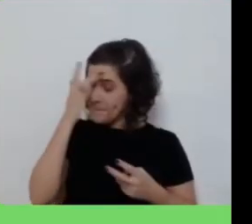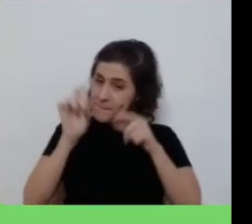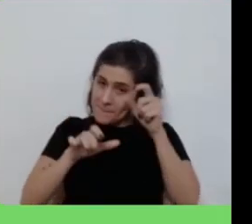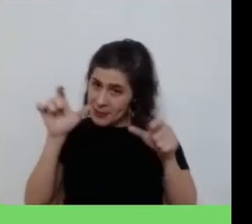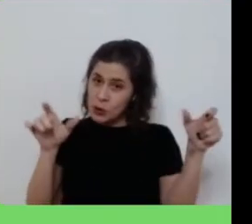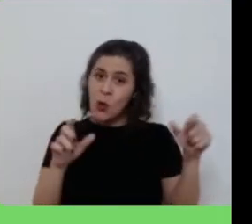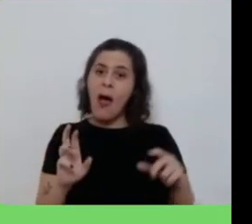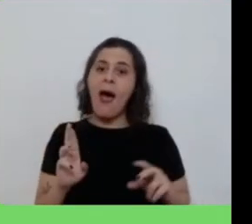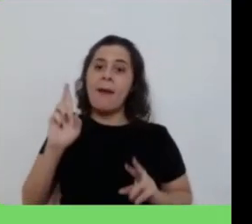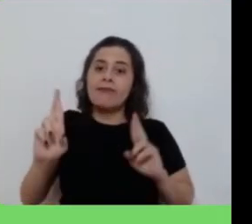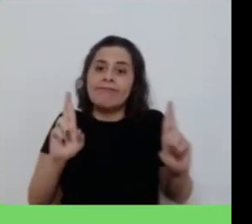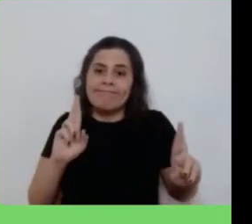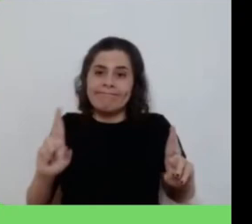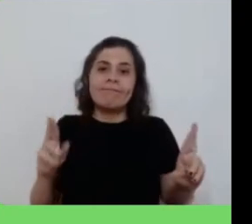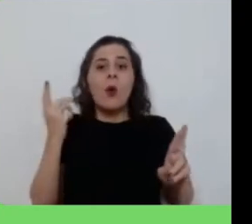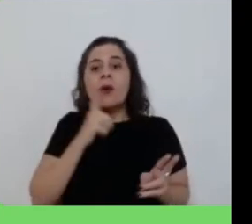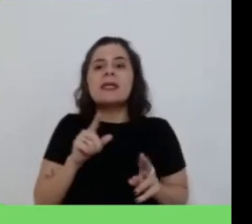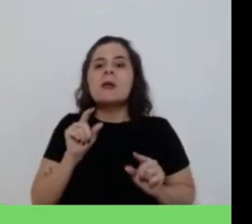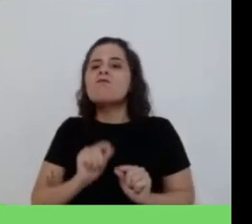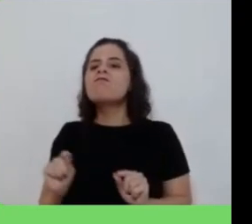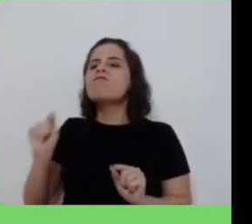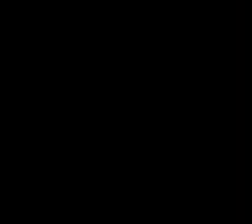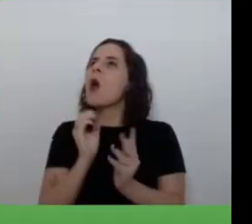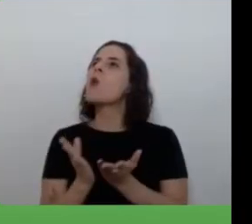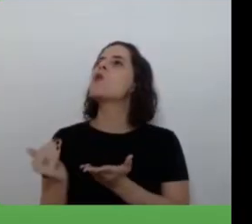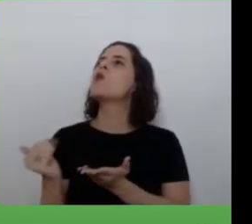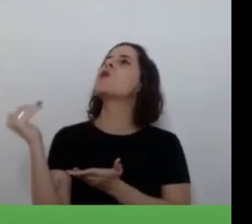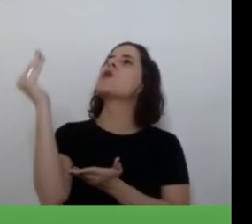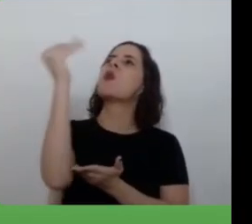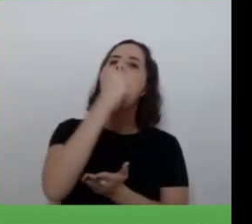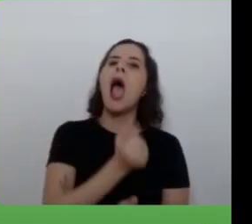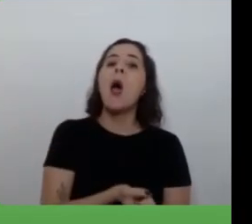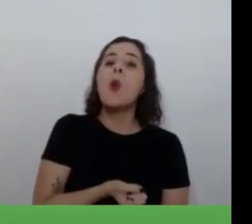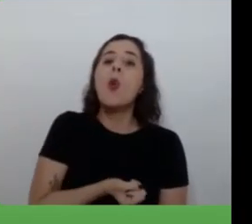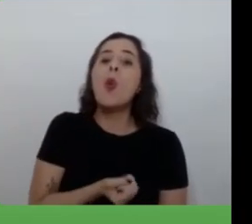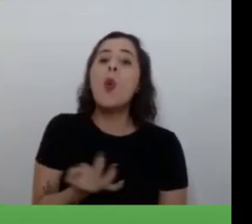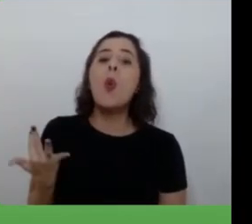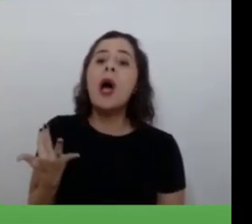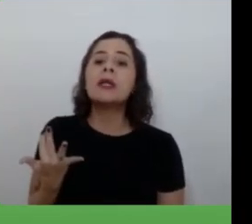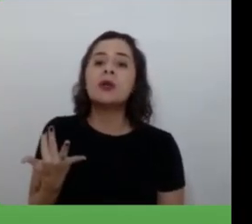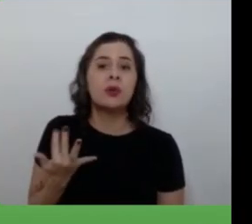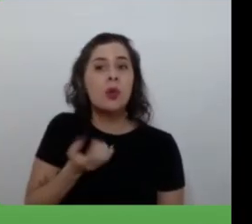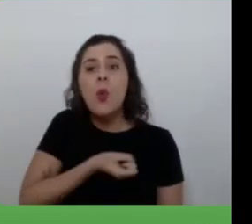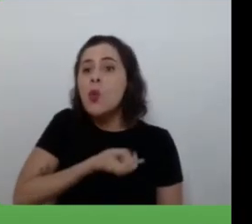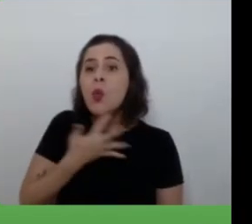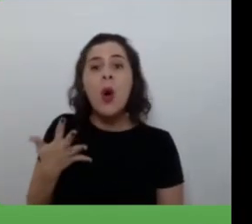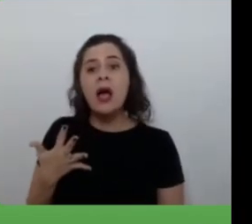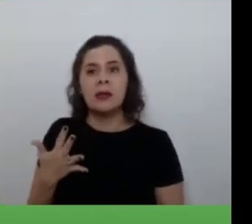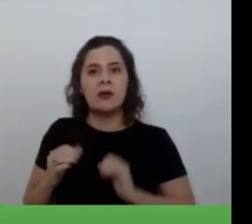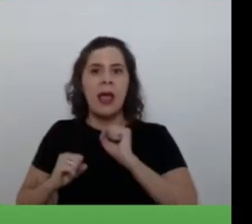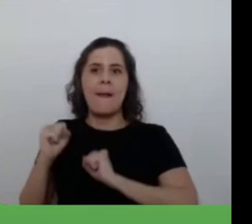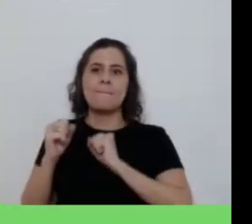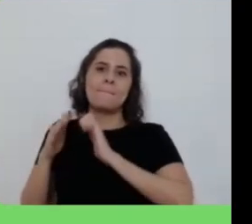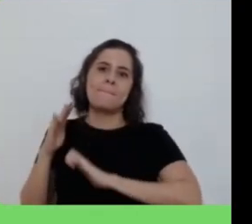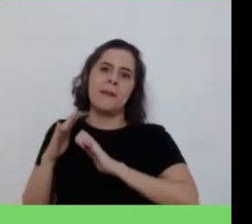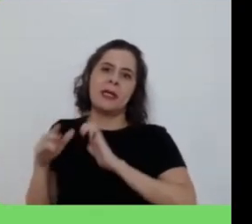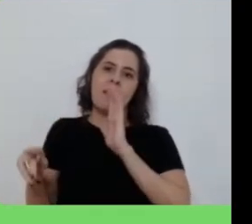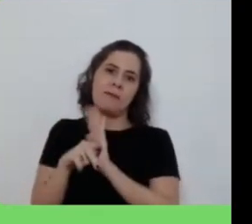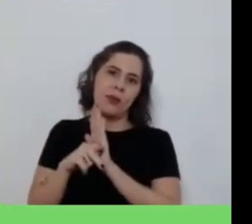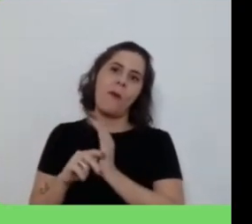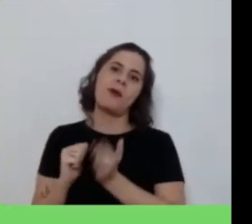realmente o primeiro Censo da indústria de games no Brasil assim realmente mapeando esse cenário